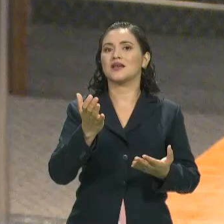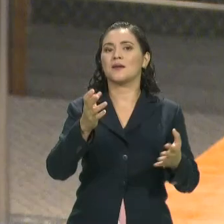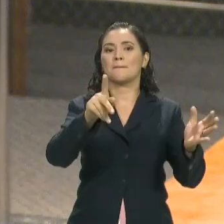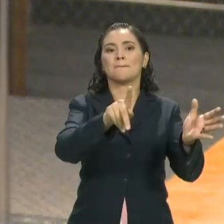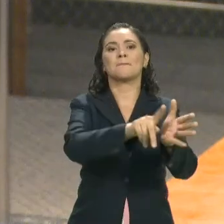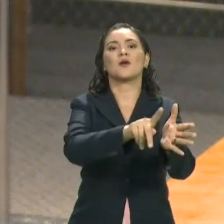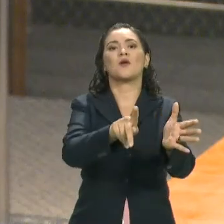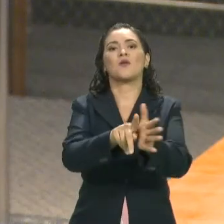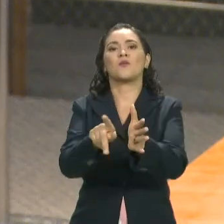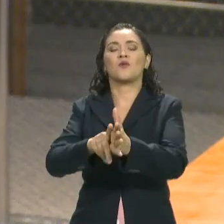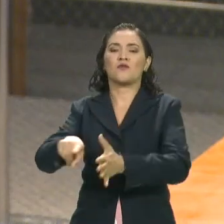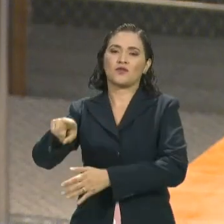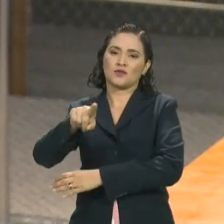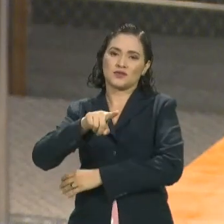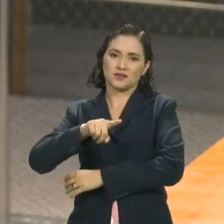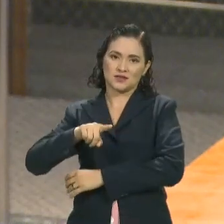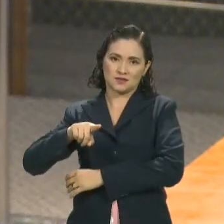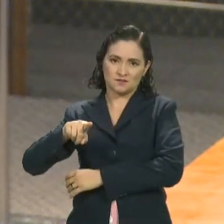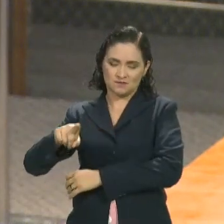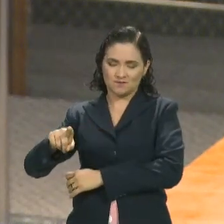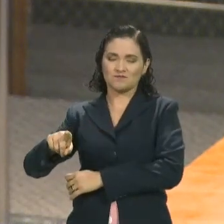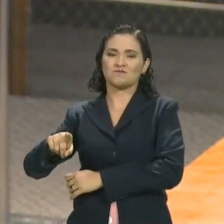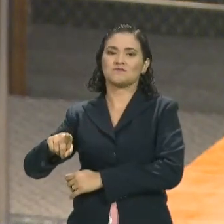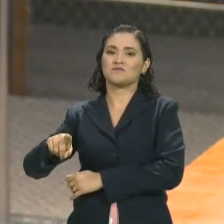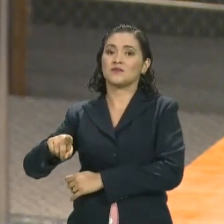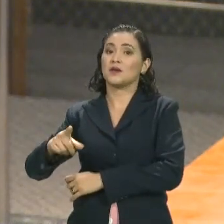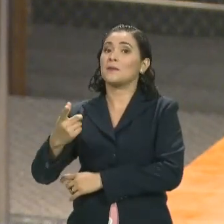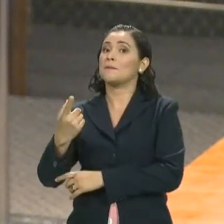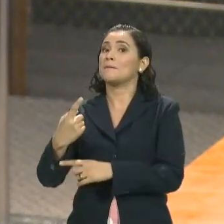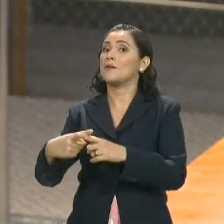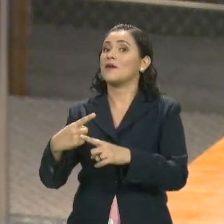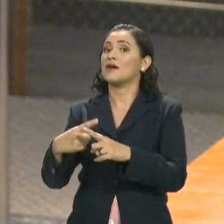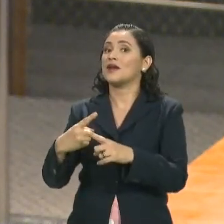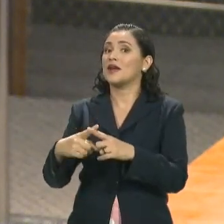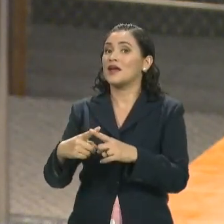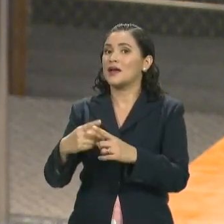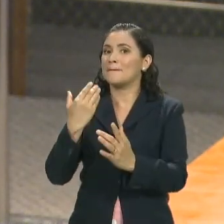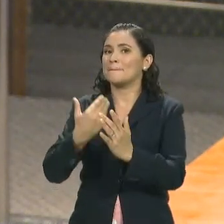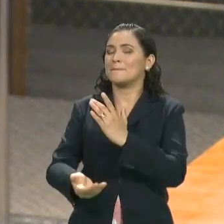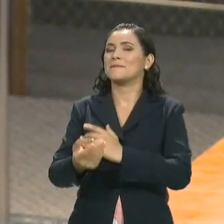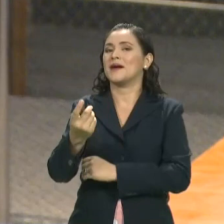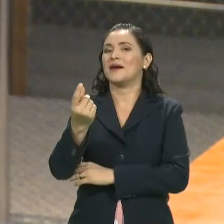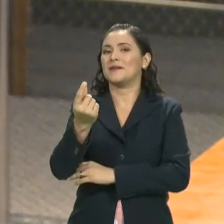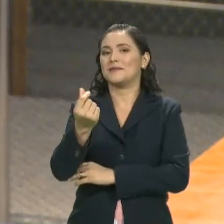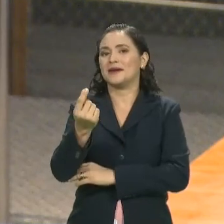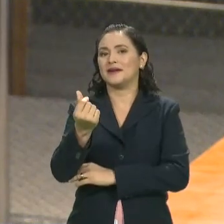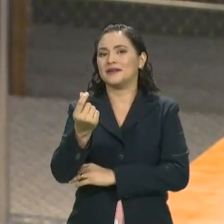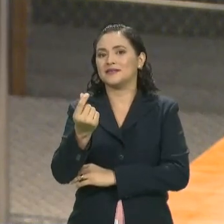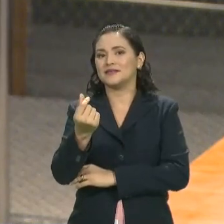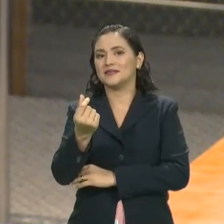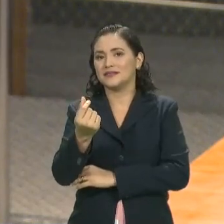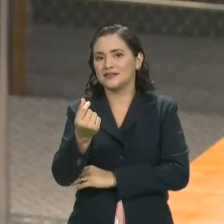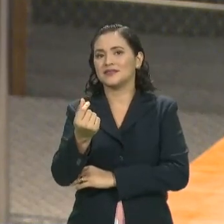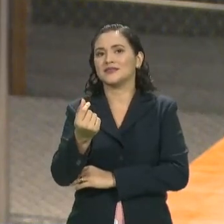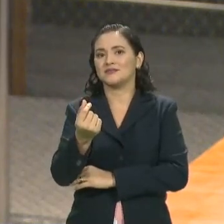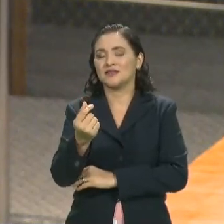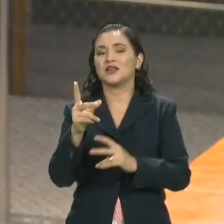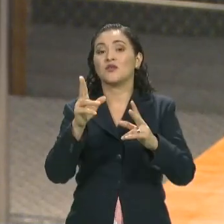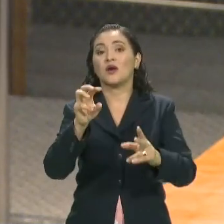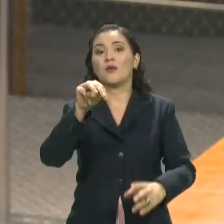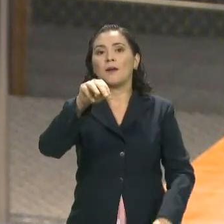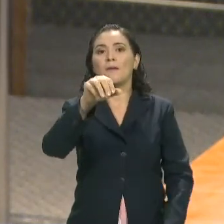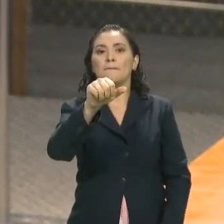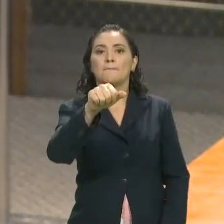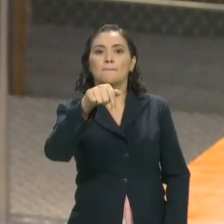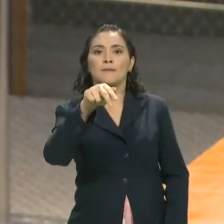homem sofre mais pela perda do bolso do que pela morte do pai. É alguma coisa do sentimento contrariado, dos desejos